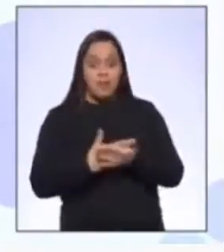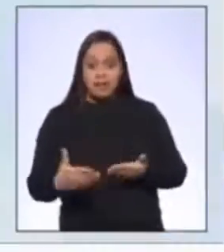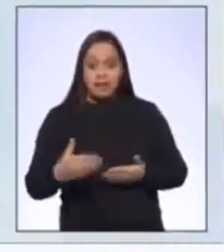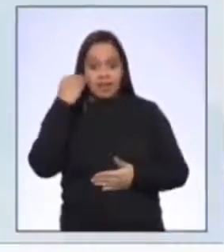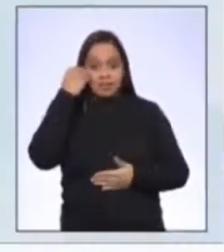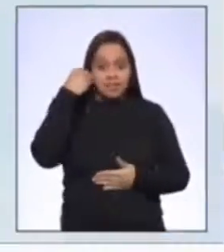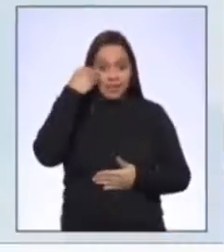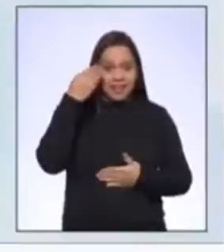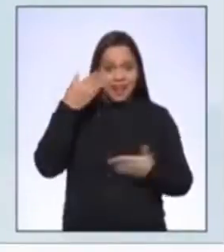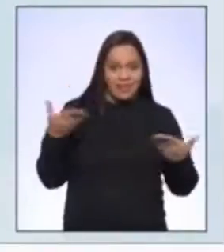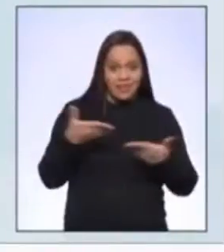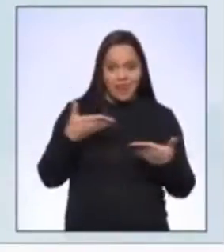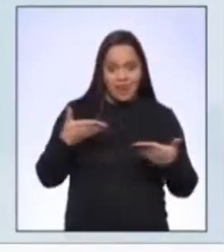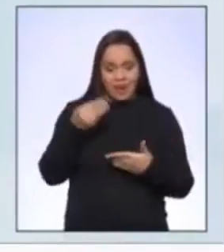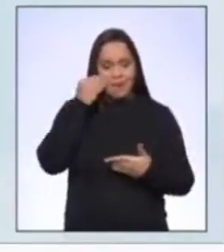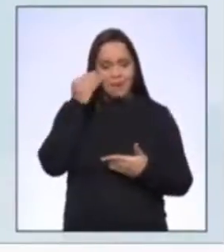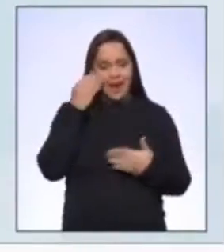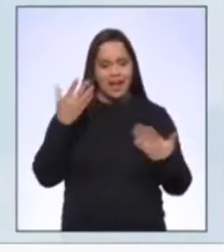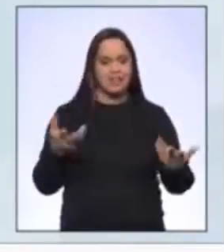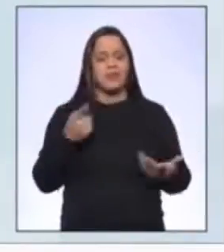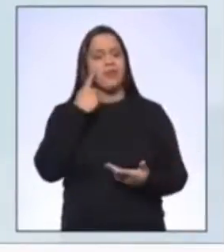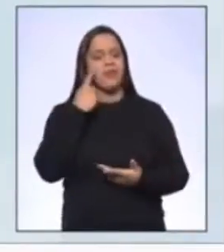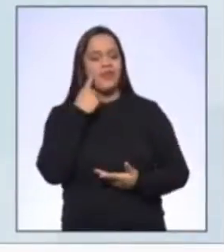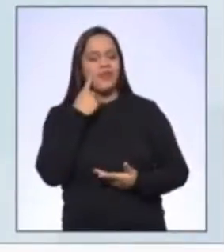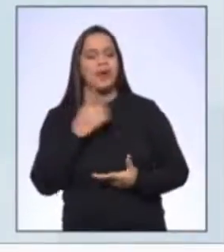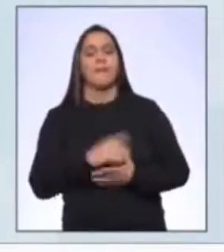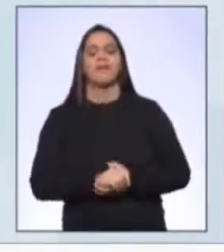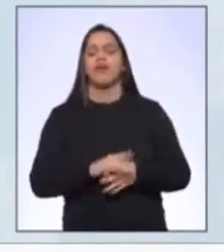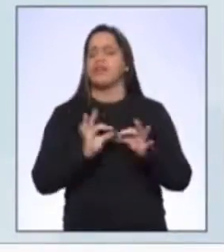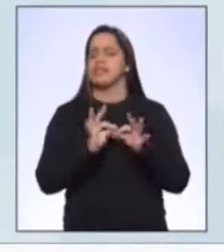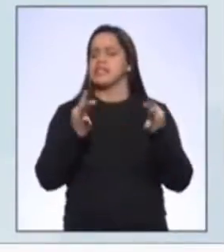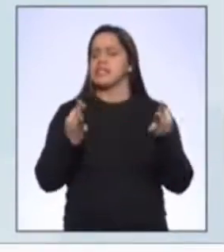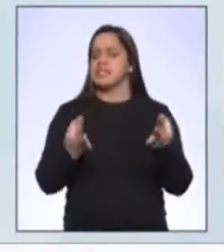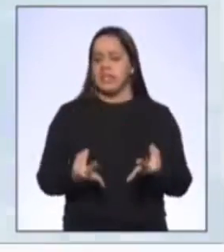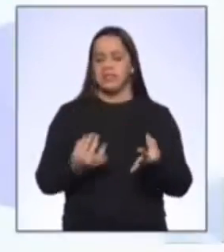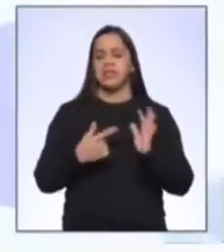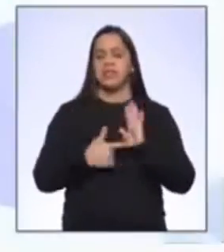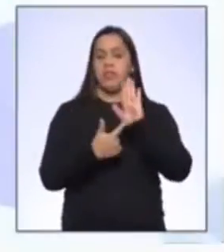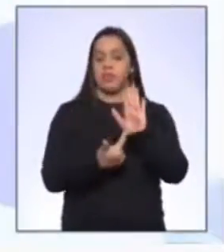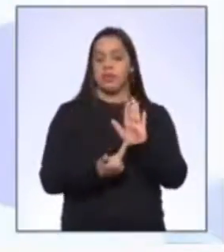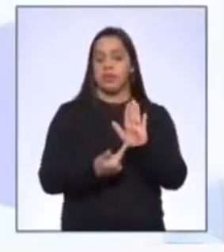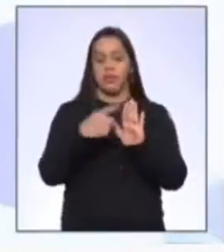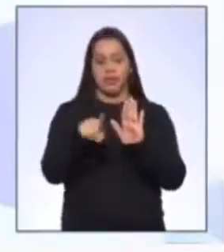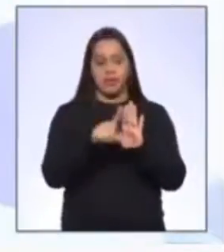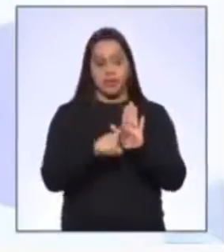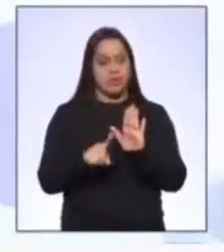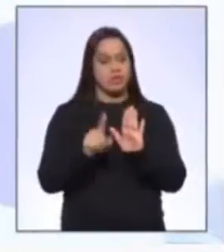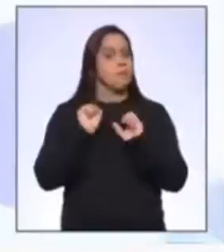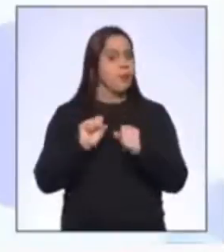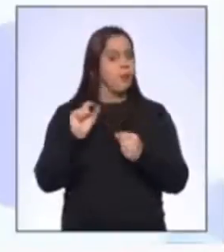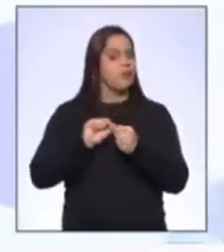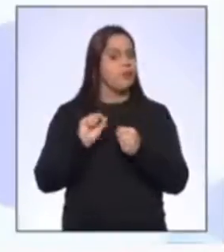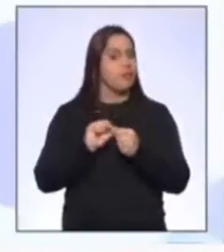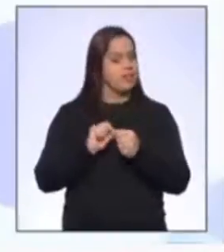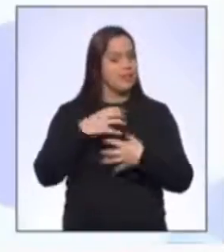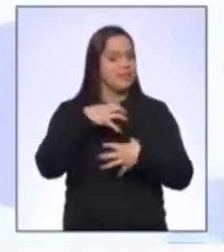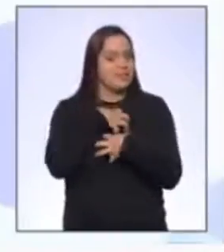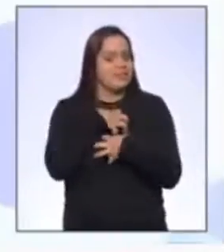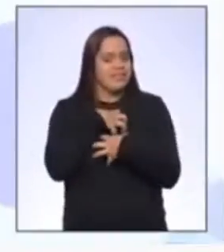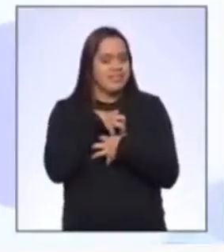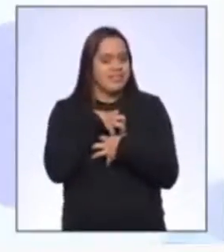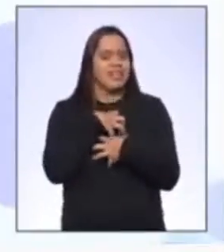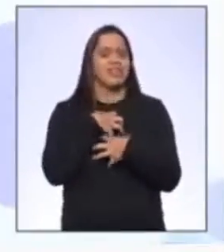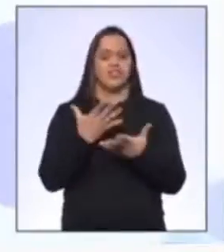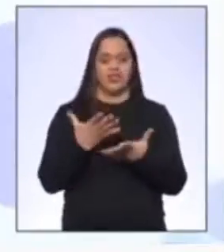experimentar algumas sensações então elas são ele é bem simples eu vou fazer vou demonstrar o que vocês podem fazer para sentir essas sensações